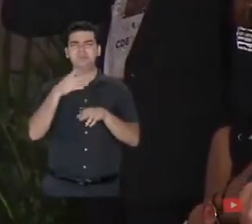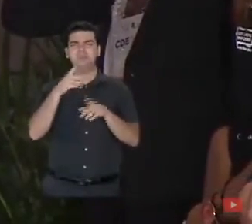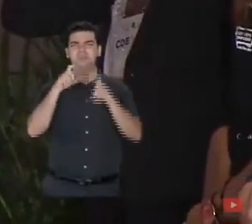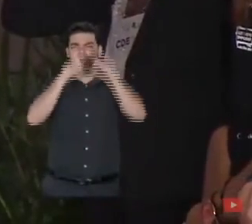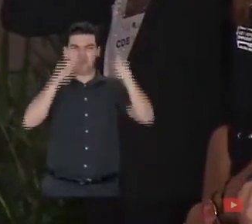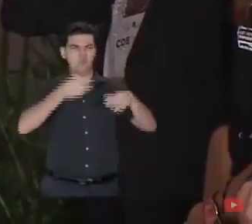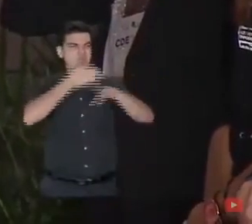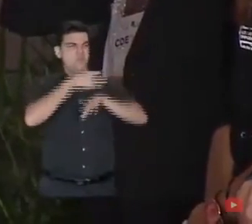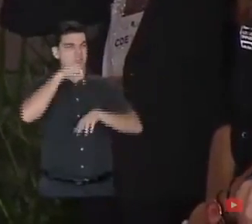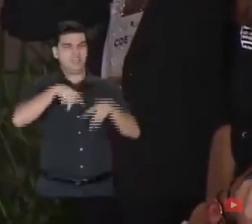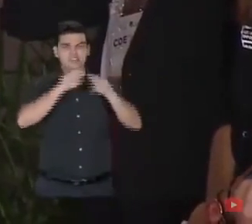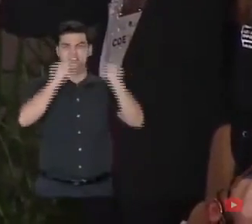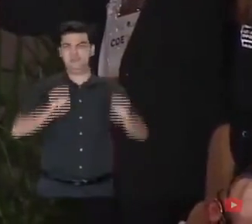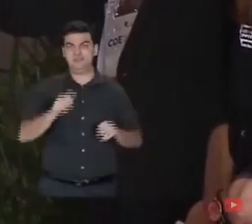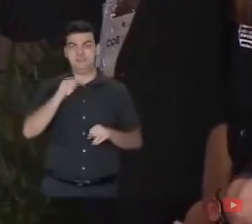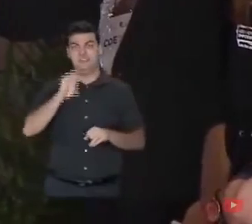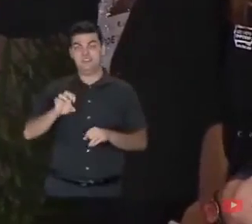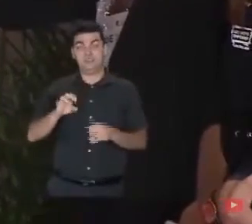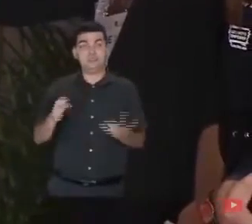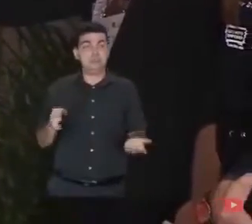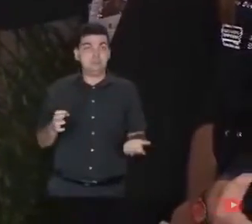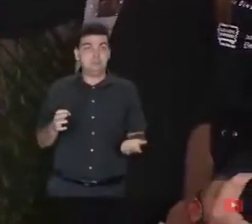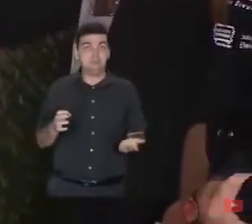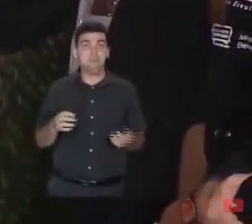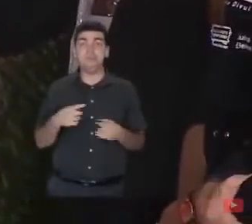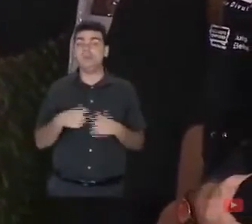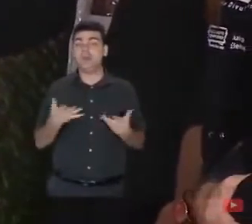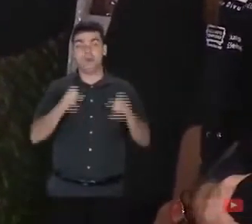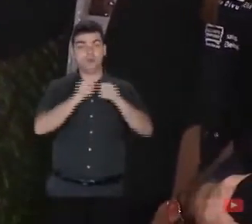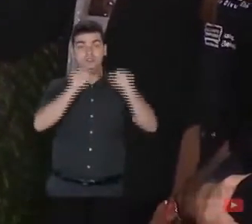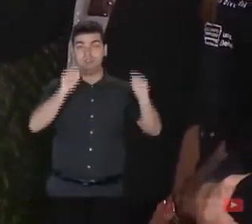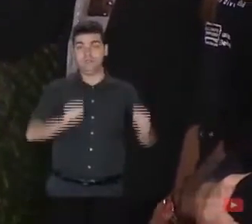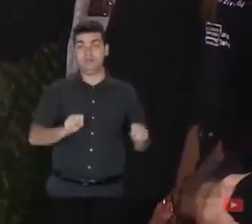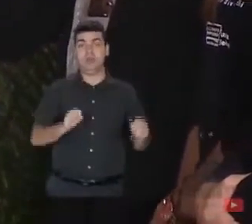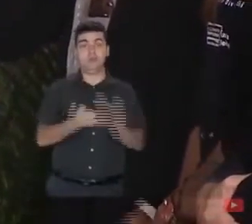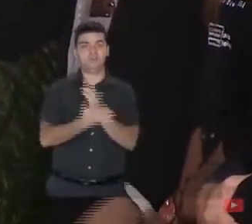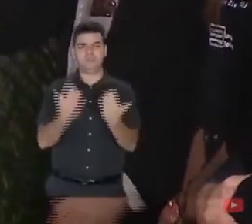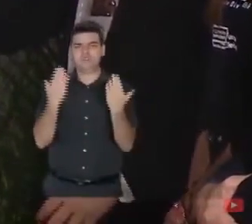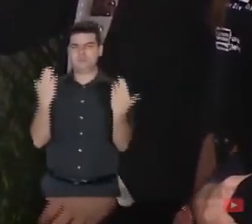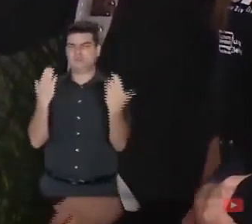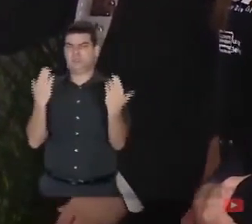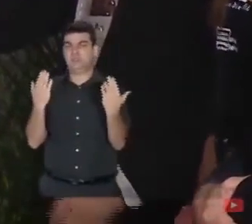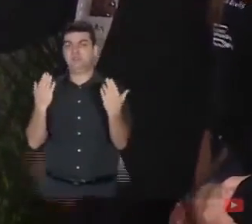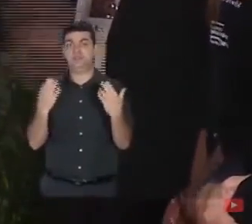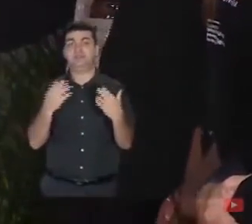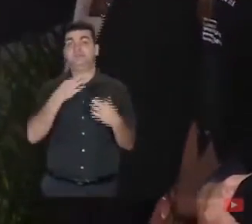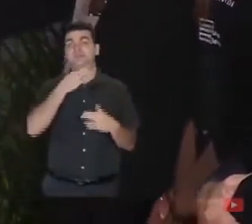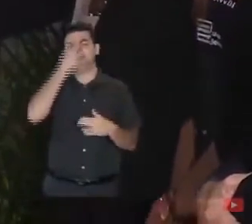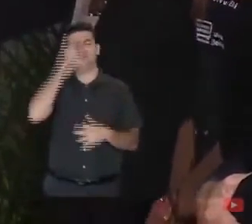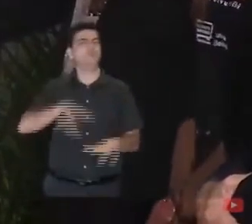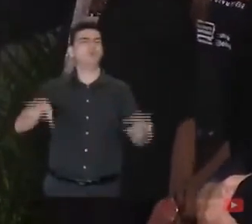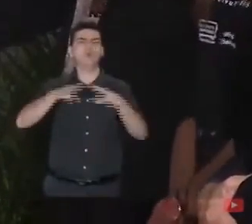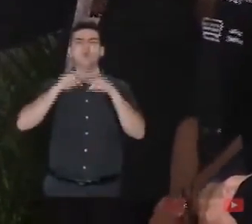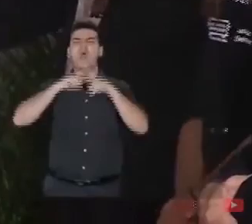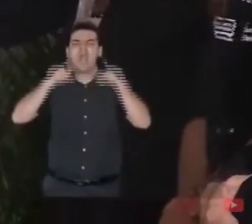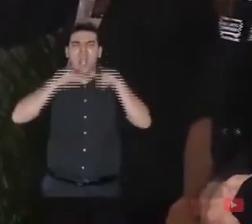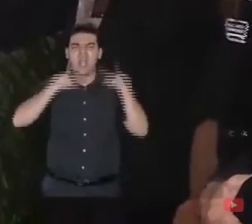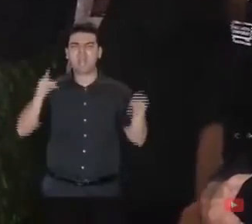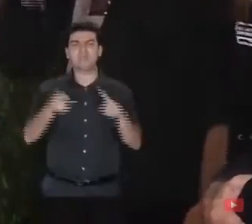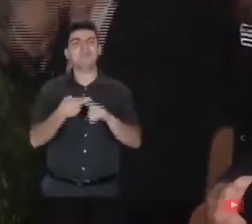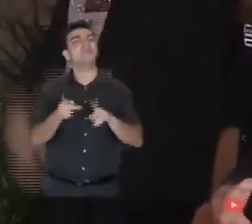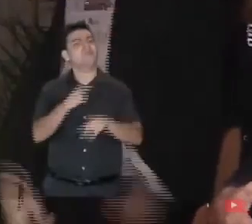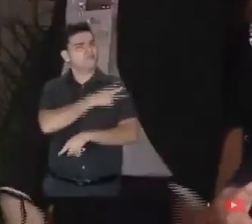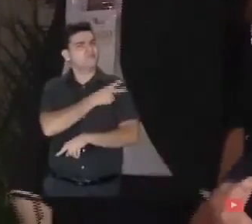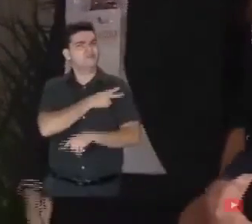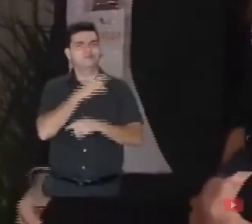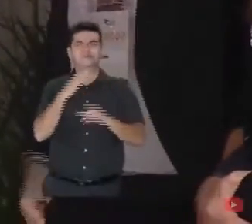cibernético e a gente está no momento em que o sistema eleitoral é muito questionado por várias pessoas, não só por chefes de Estado, mas